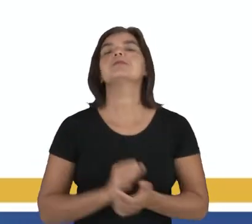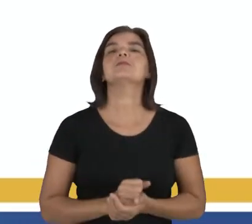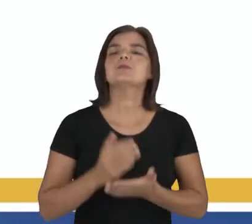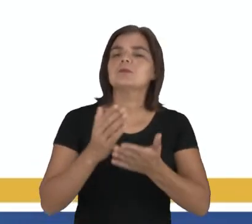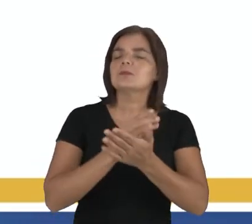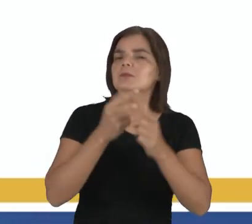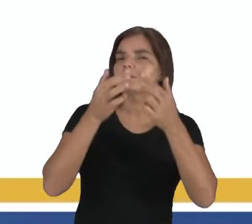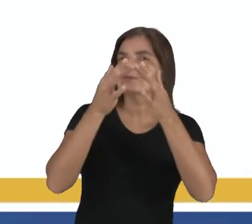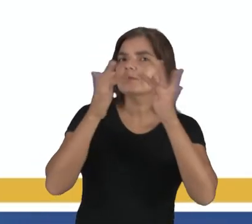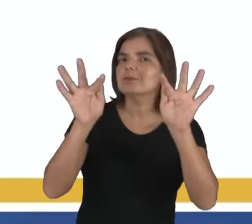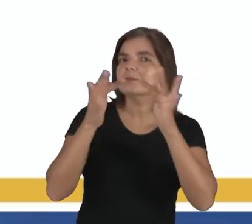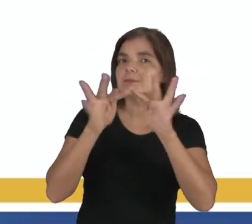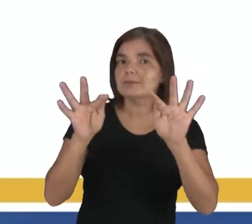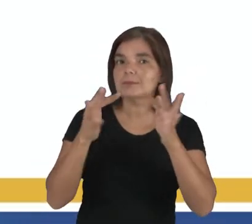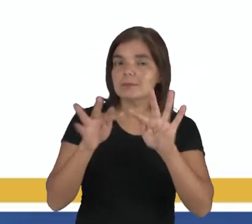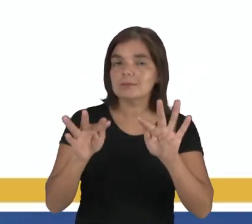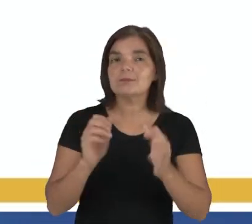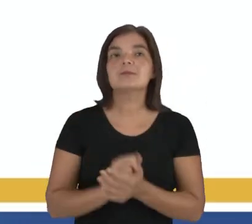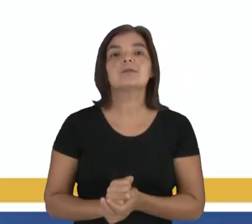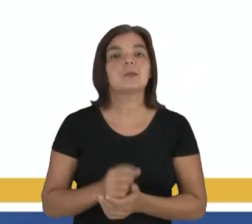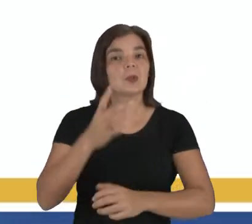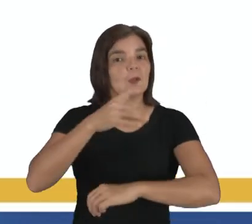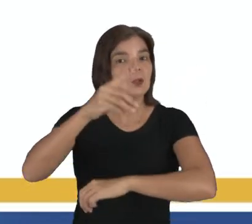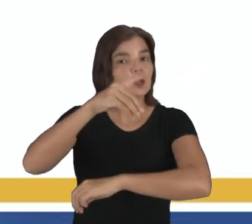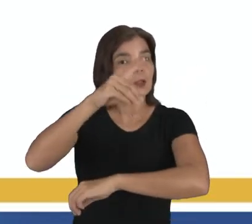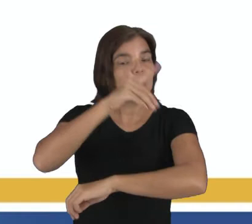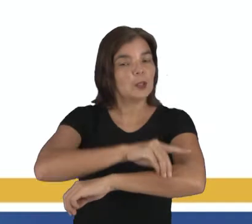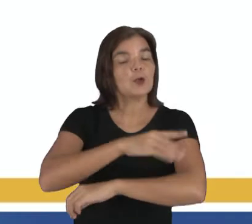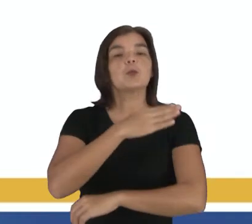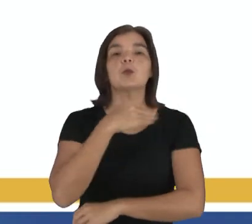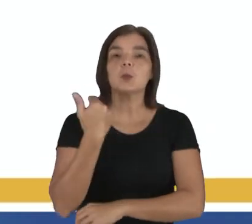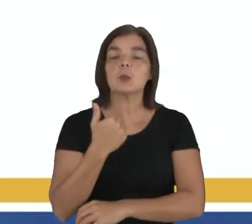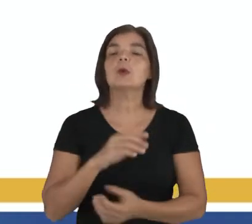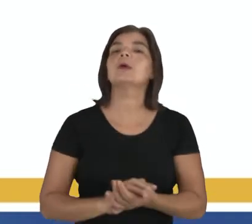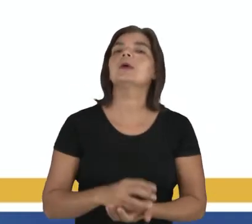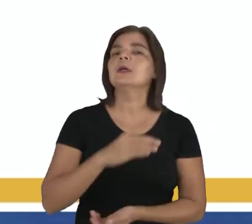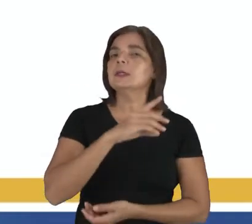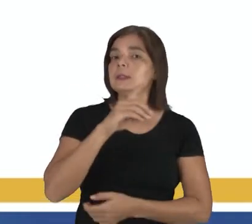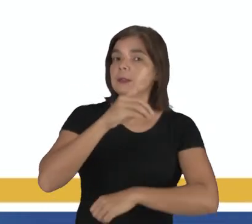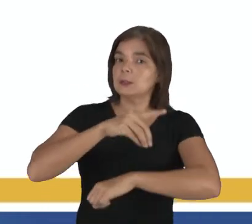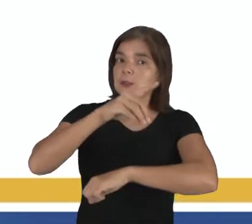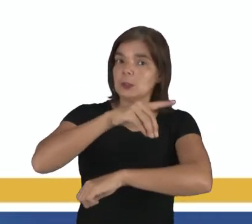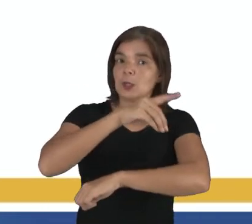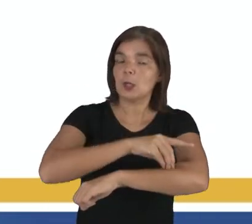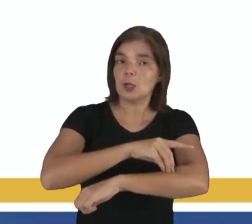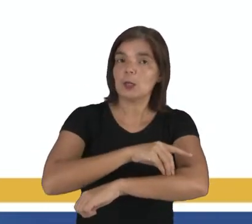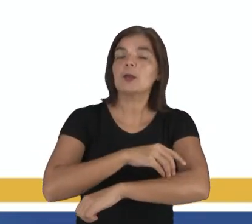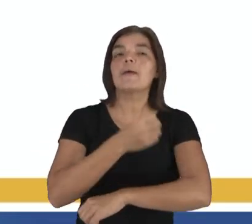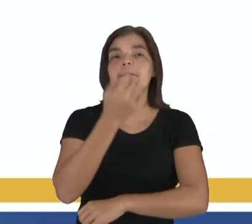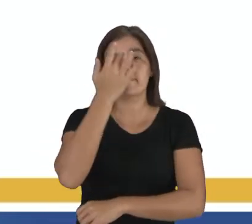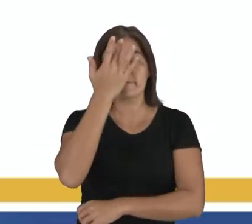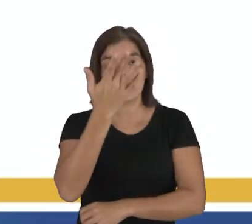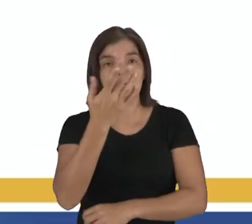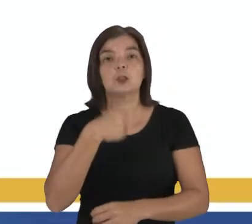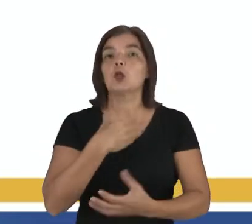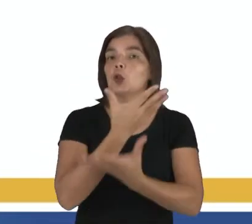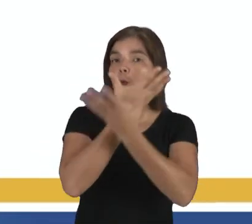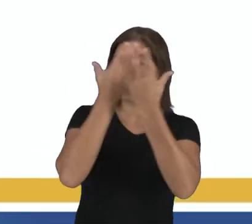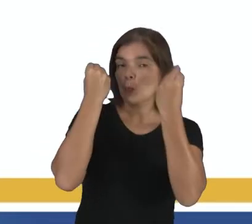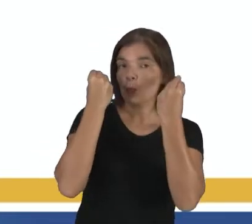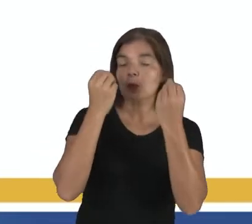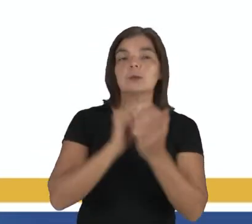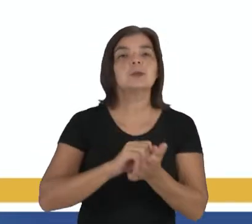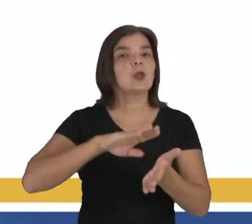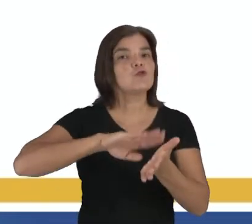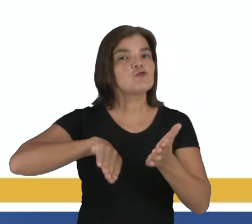algumas frases, né? Dengue pode matar, dengue é fácil combater, só não pode esquecer. Elimine os focos